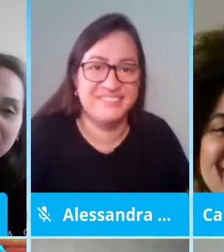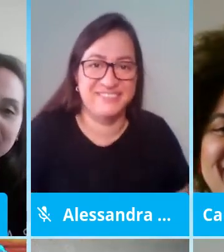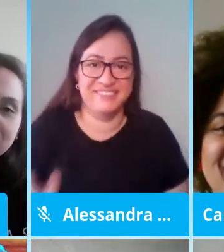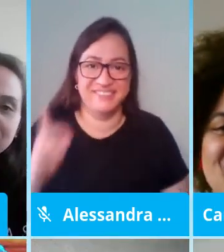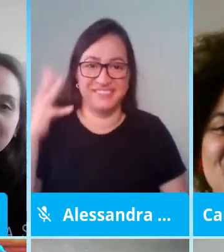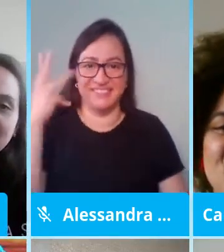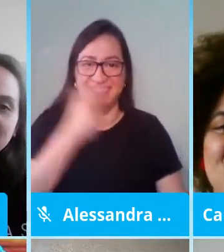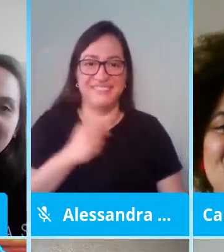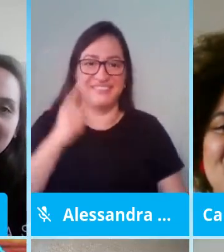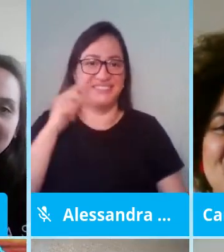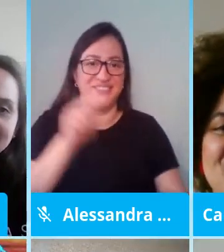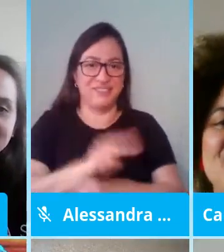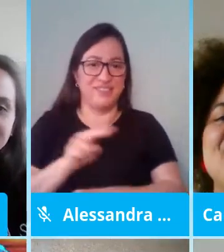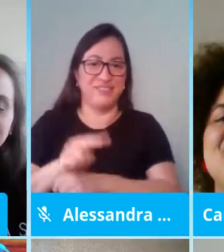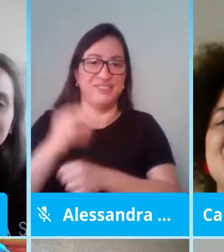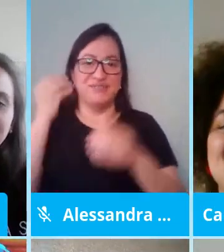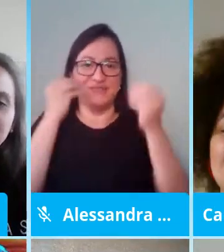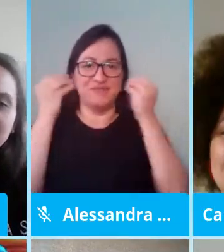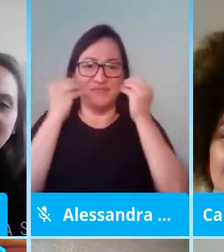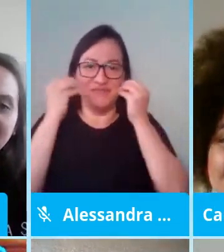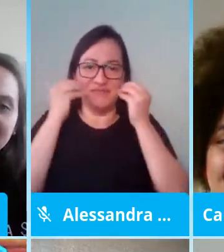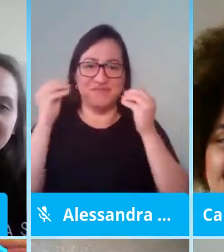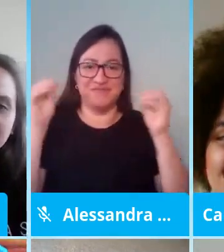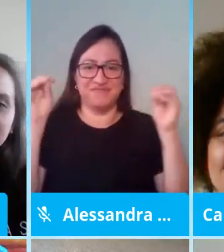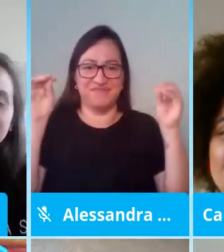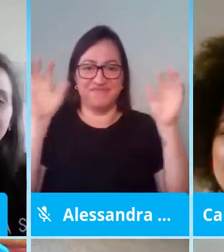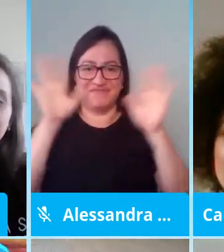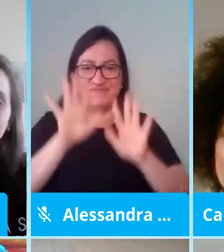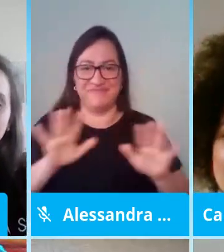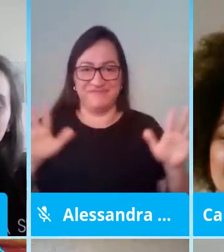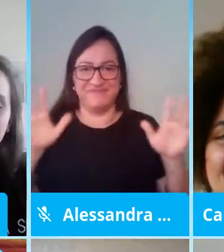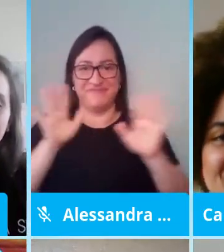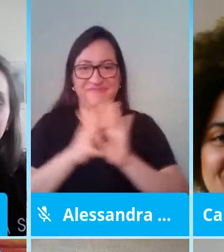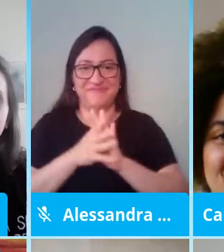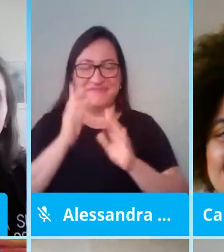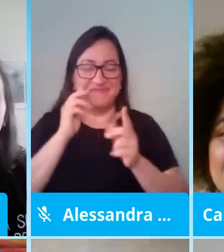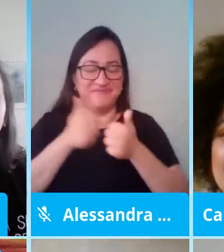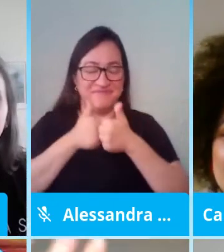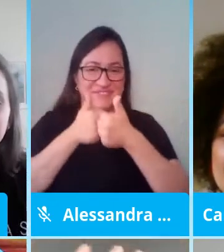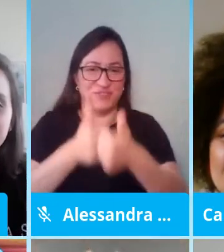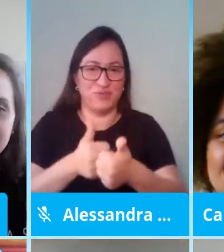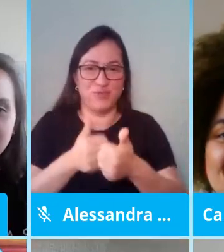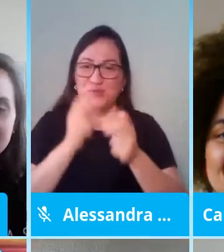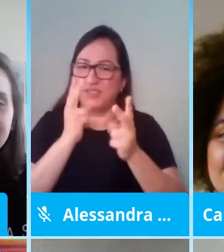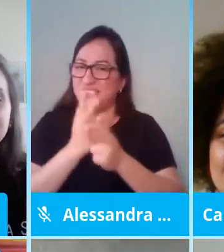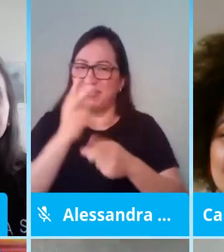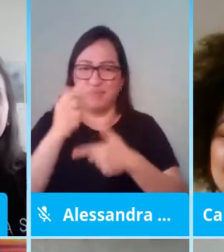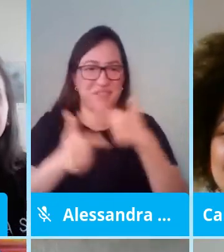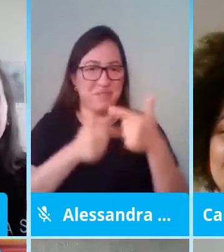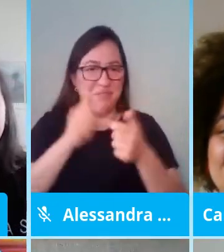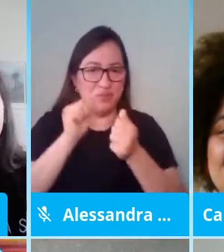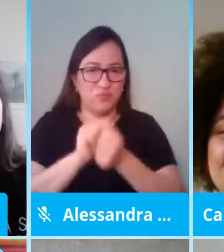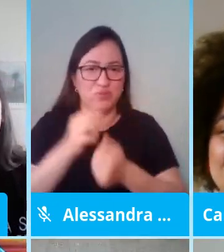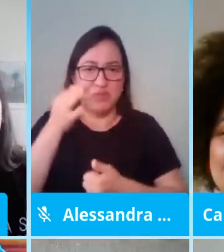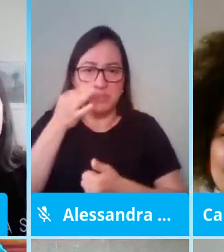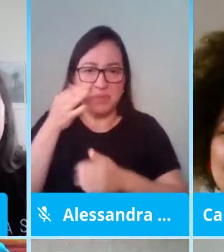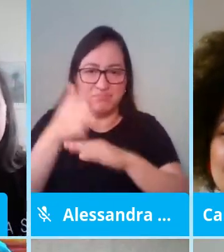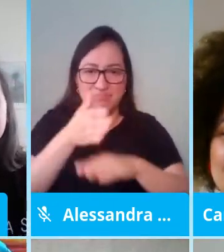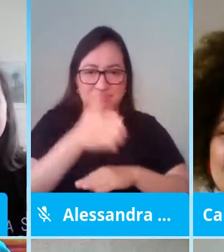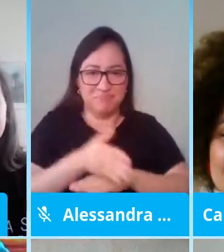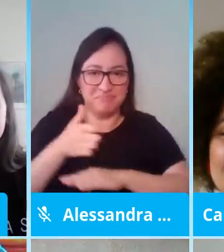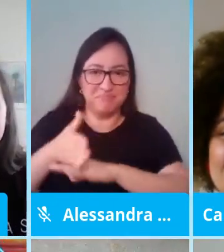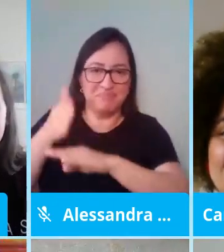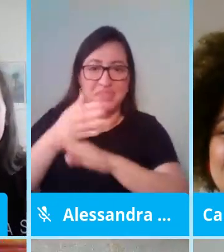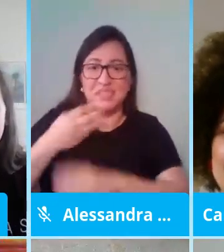se cuide, fique bem, se mantenham bem, que a gente siga juntos, siga conseguindo se fazer presente na vida umas